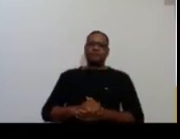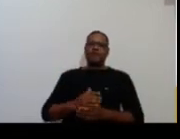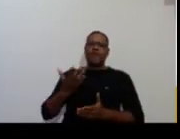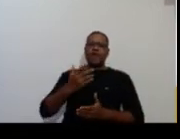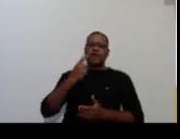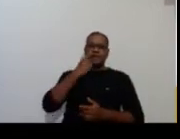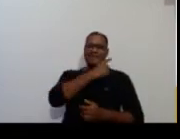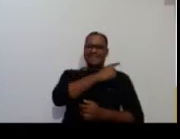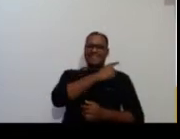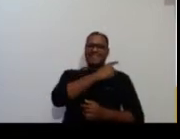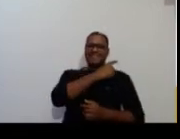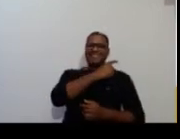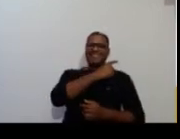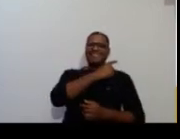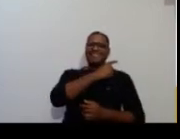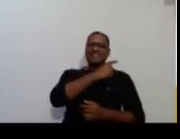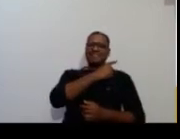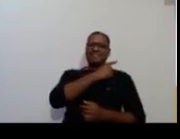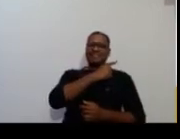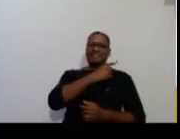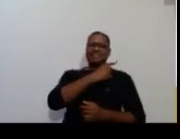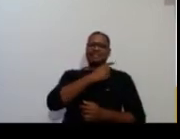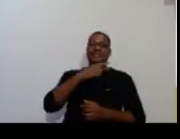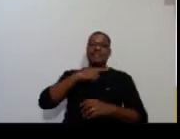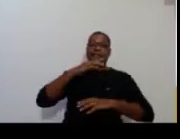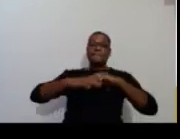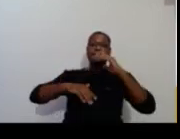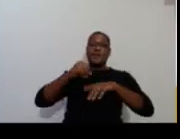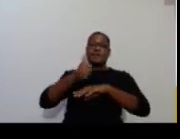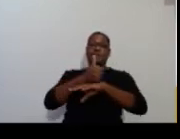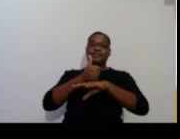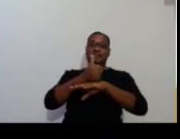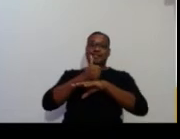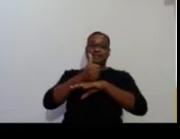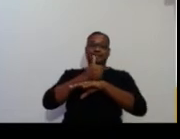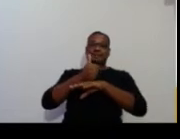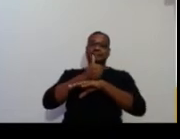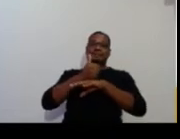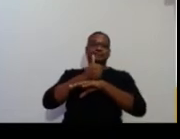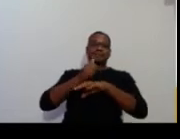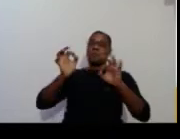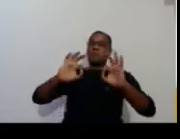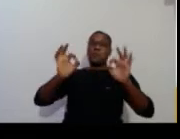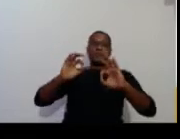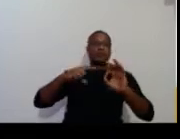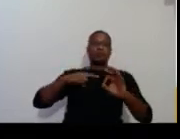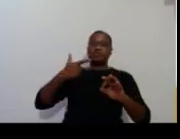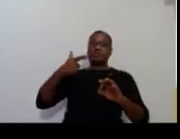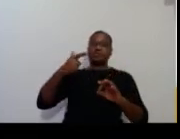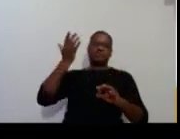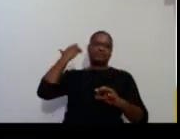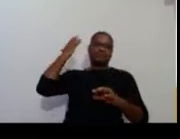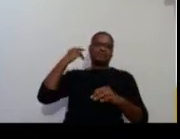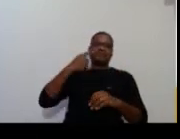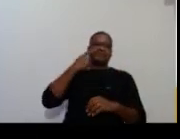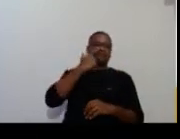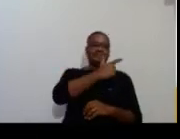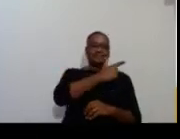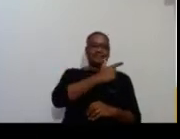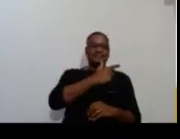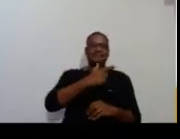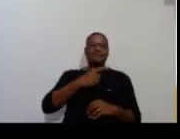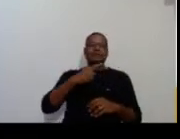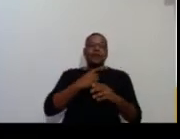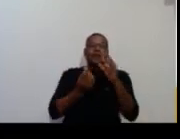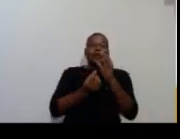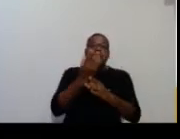aí? Nenhuma profissão dessa, né, a partir dessas tecnologias, existiam há 15 anos atrás. Então, foram a partir de necessidade do ser humano,